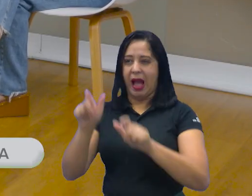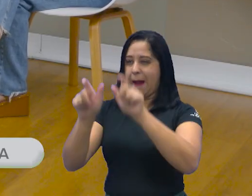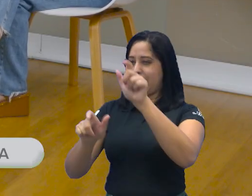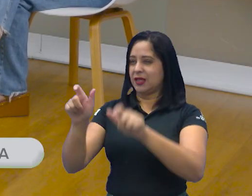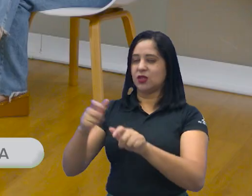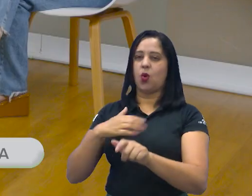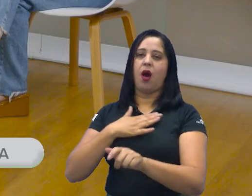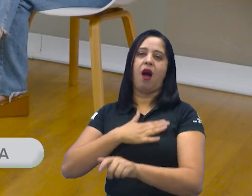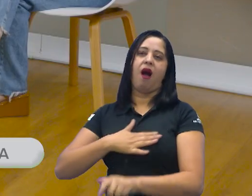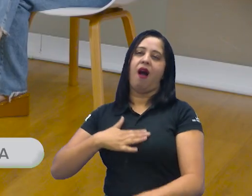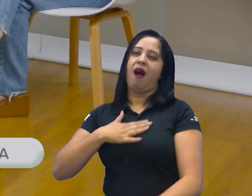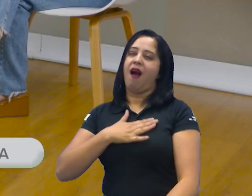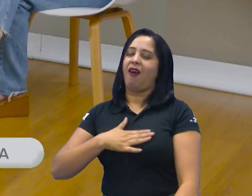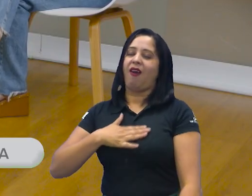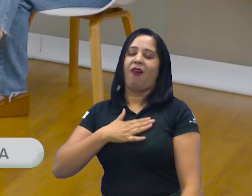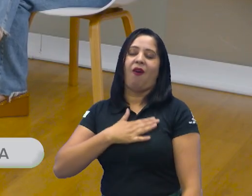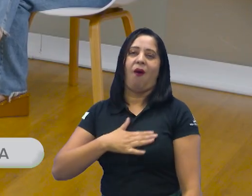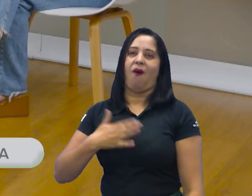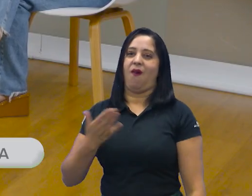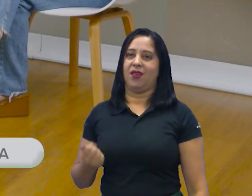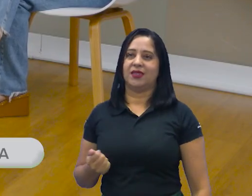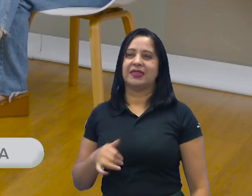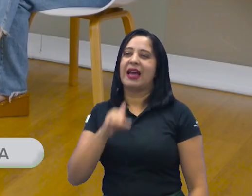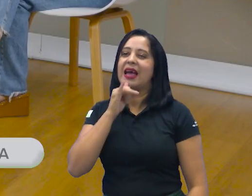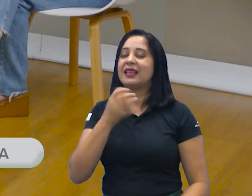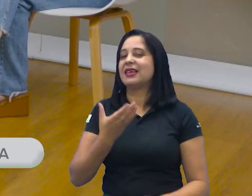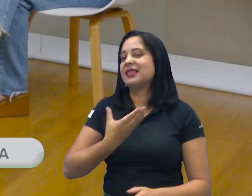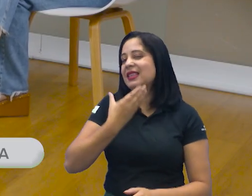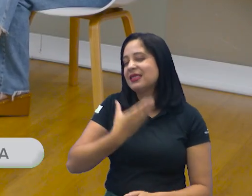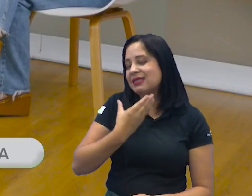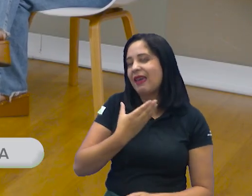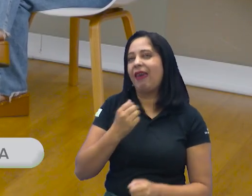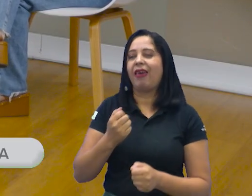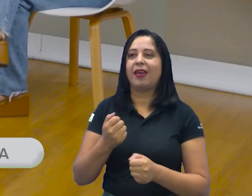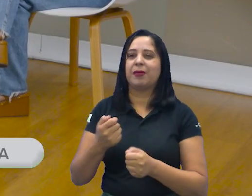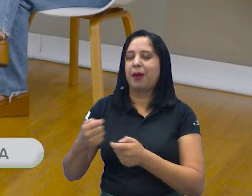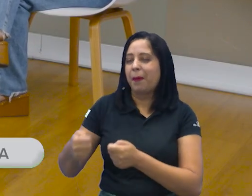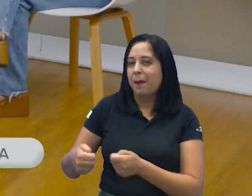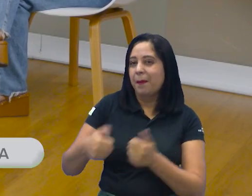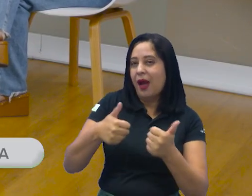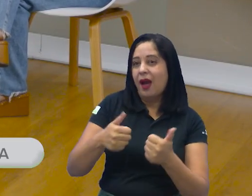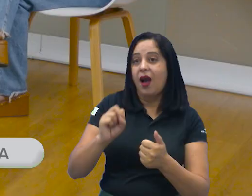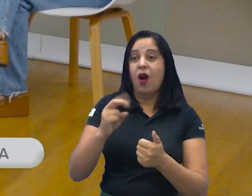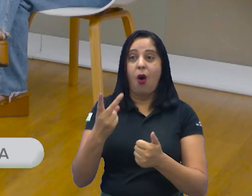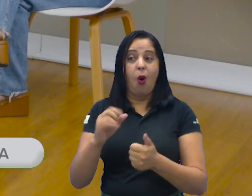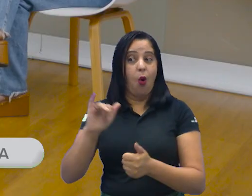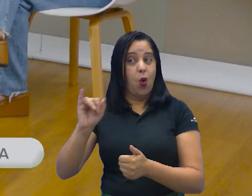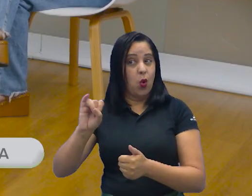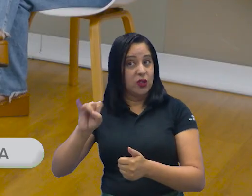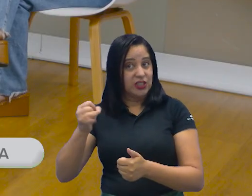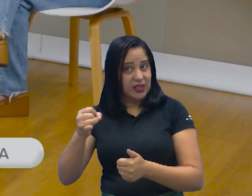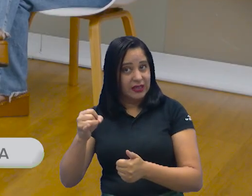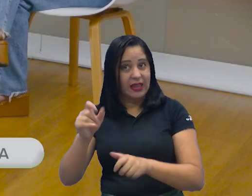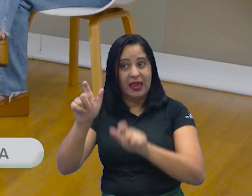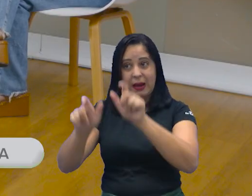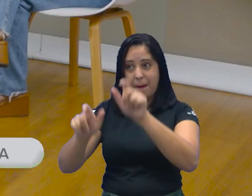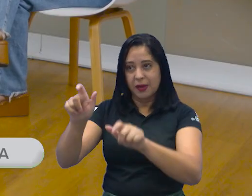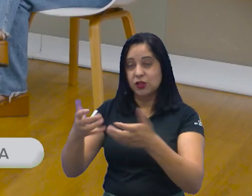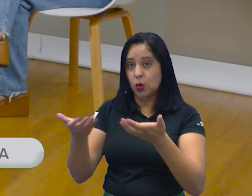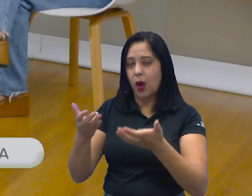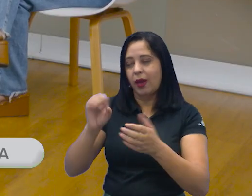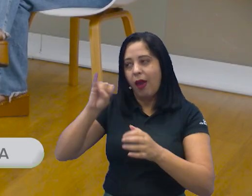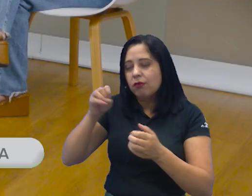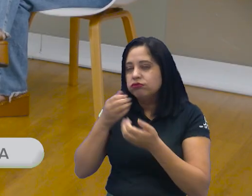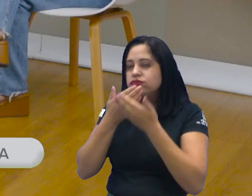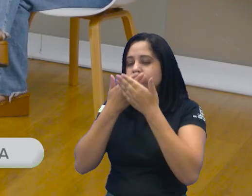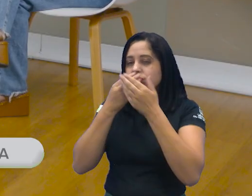até pensando final de ano ou início de ano, né, que a gente quer retirar várias coisas para fazer diferente e a